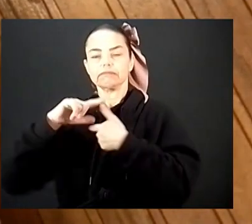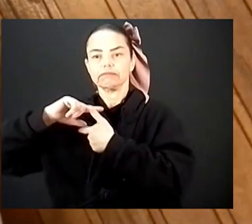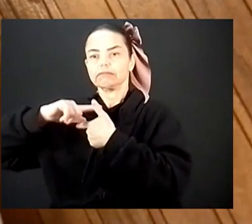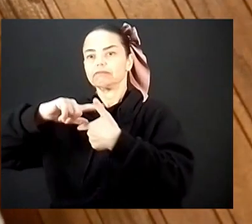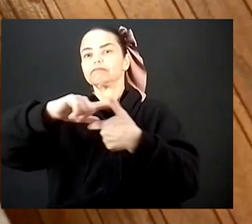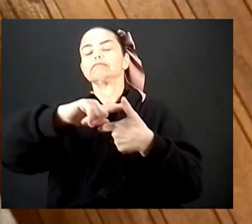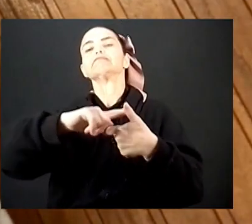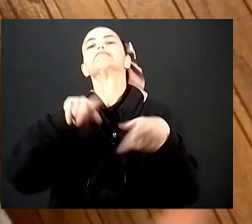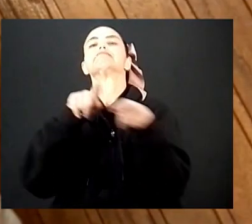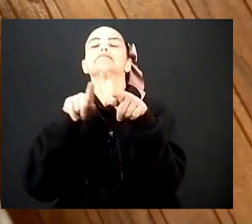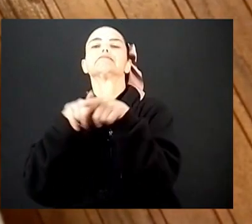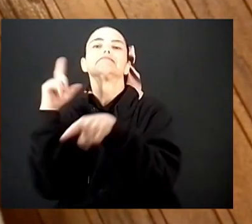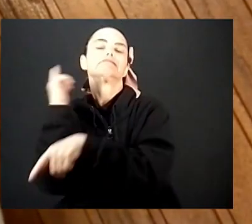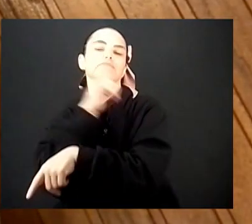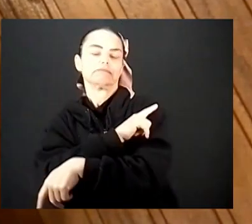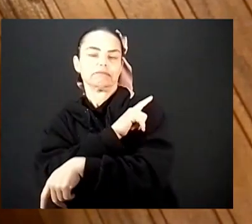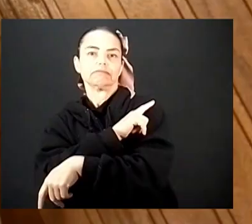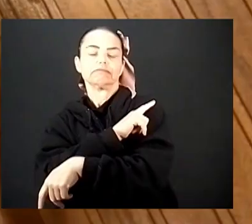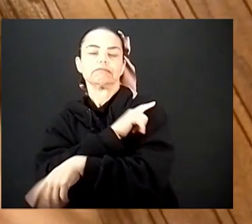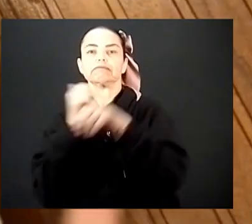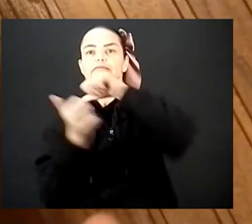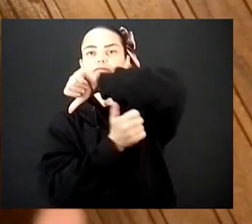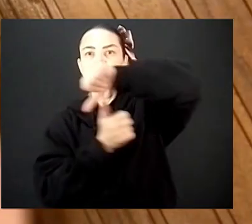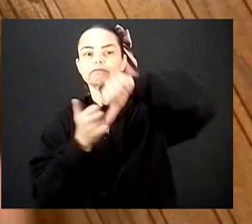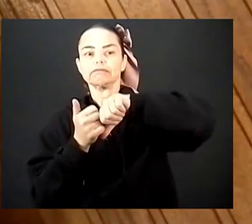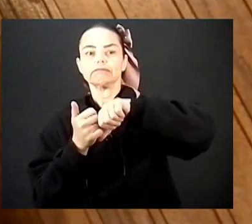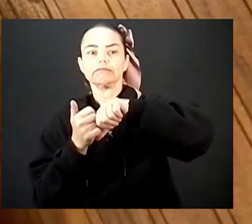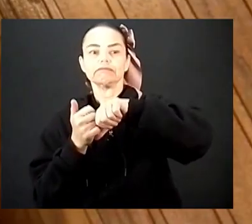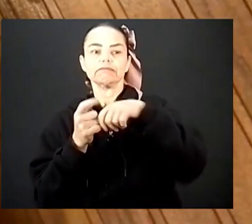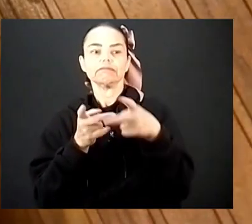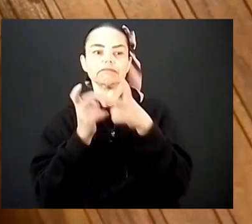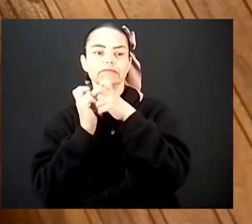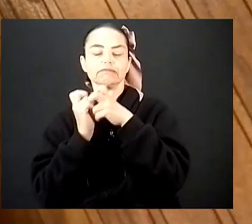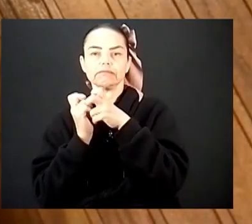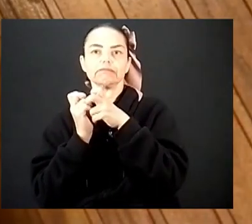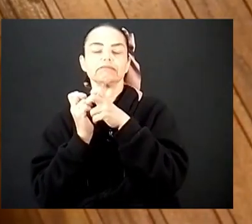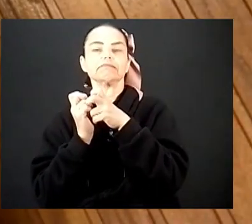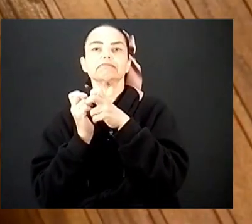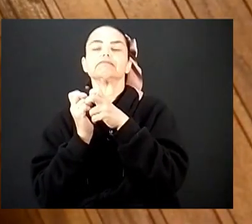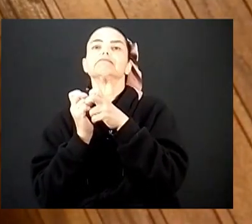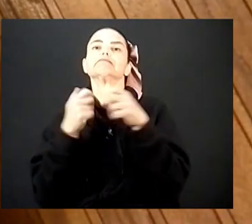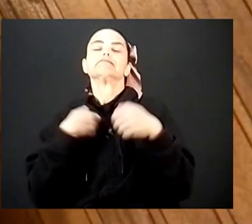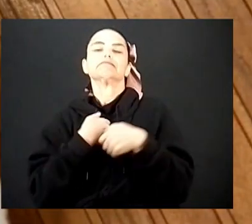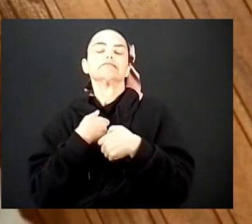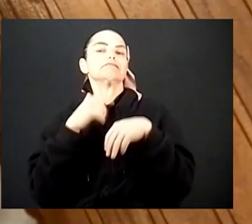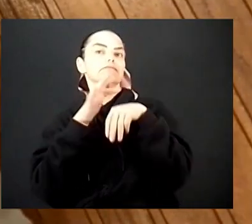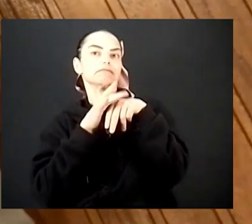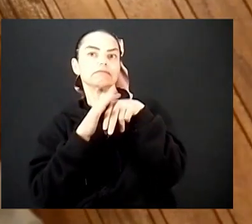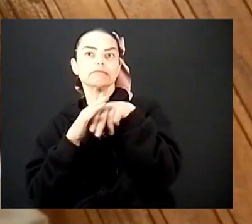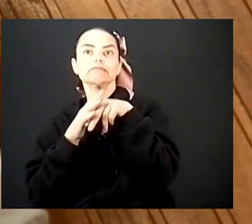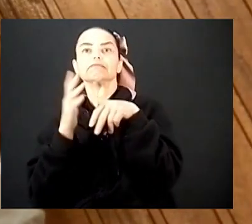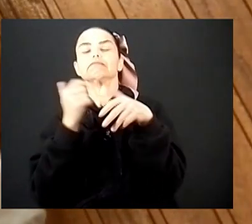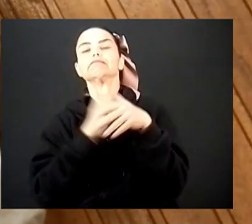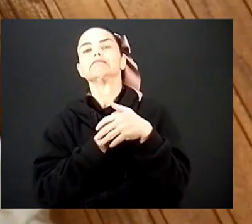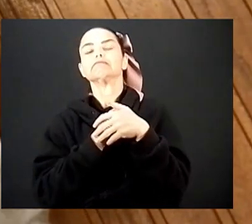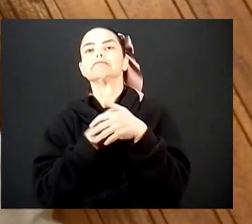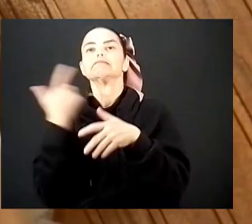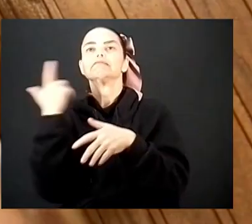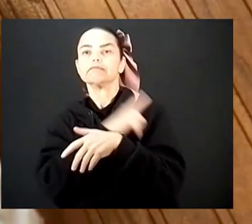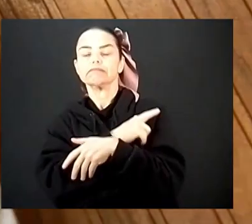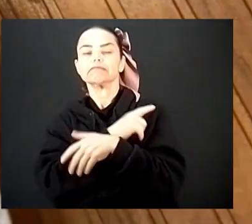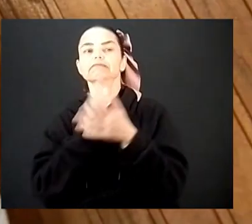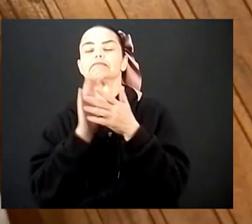também consegue alterar essa percepção, e com isso esse paciente consegue ficar um pouco